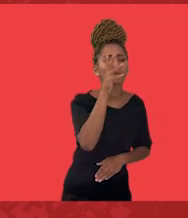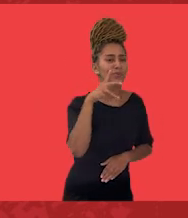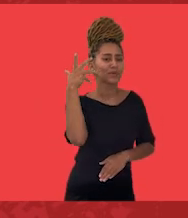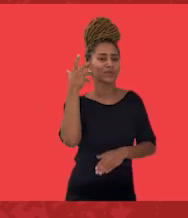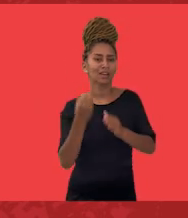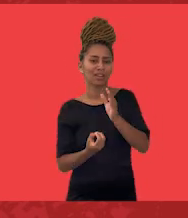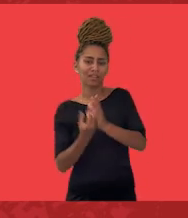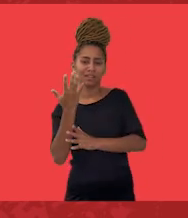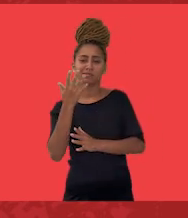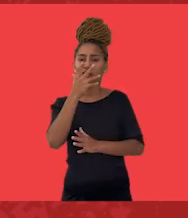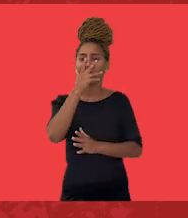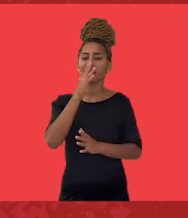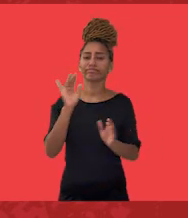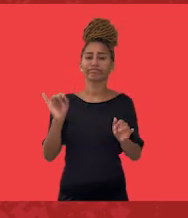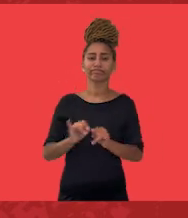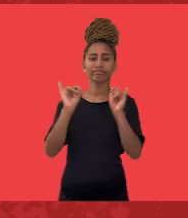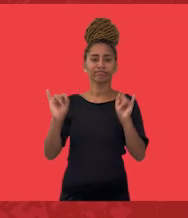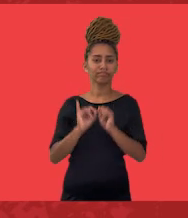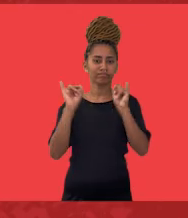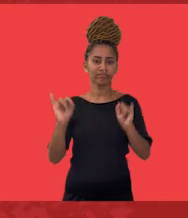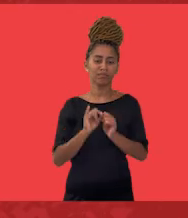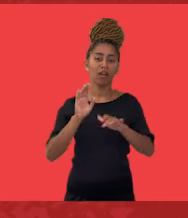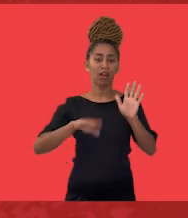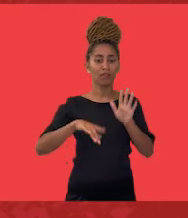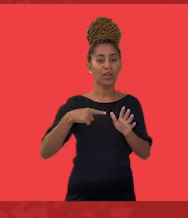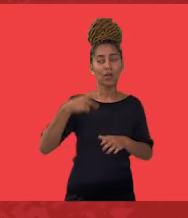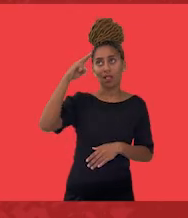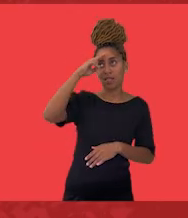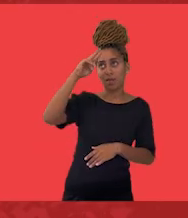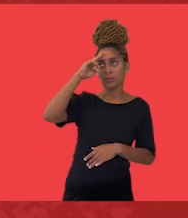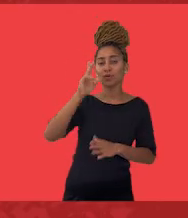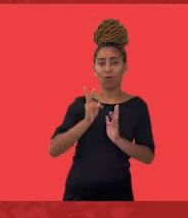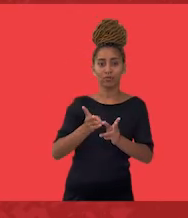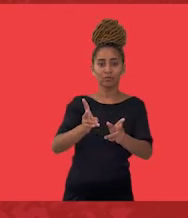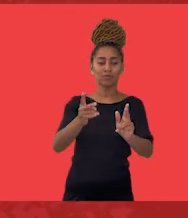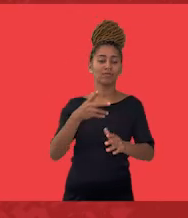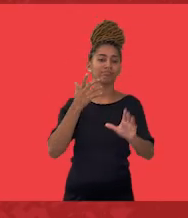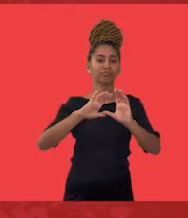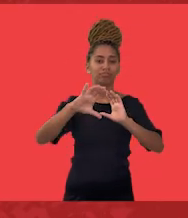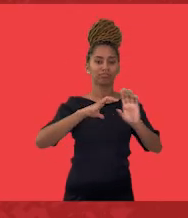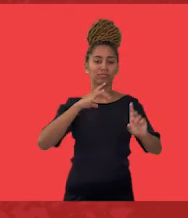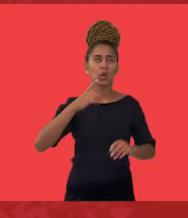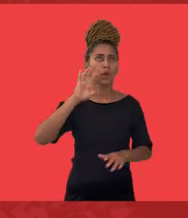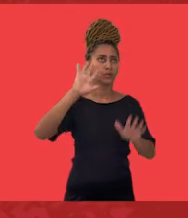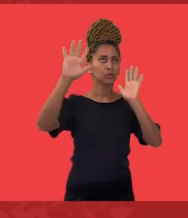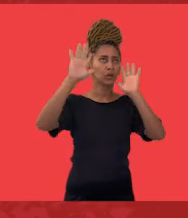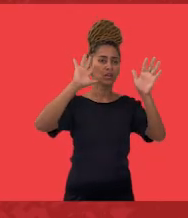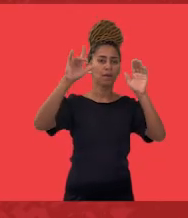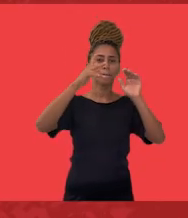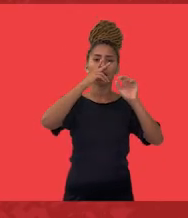então eu pintei um olho. Li um belíssimo romance, catei feijões, arrumei a